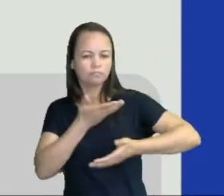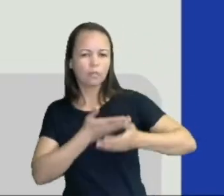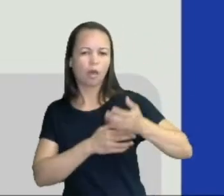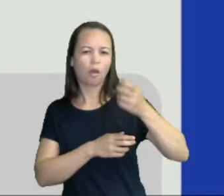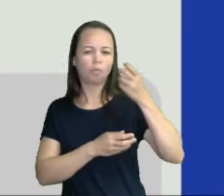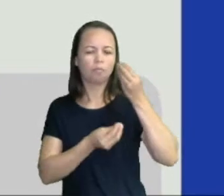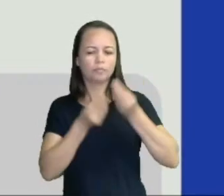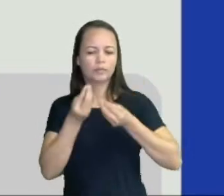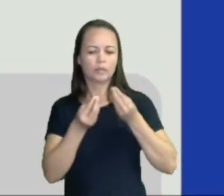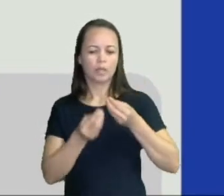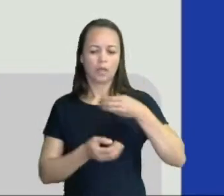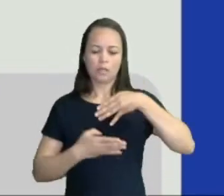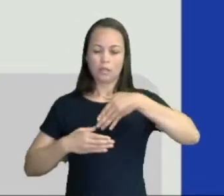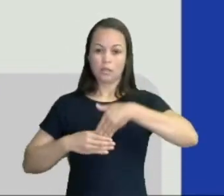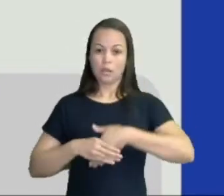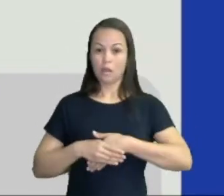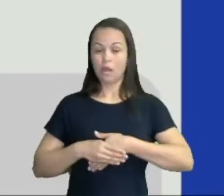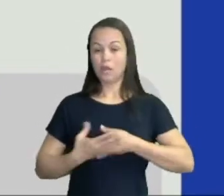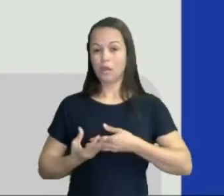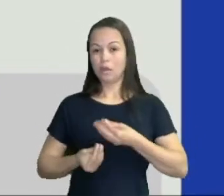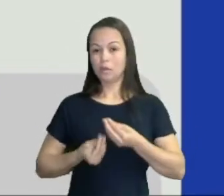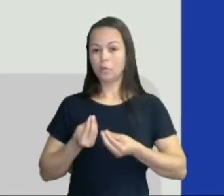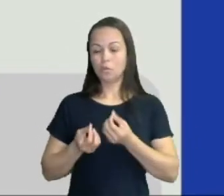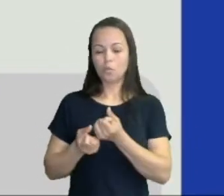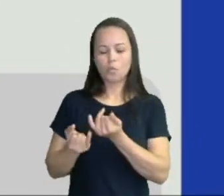tem enquanto